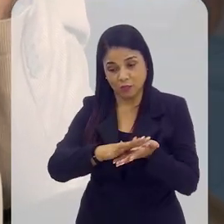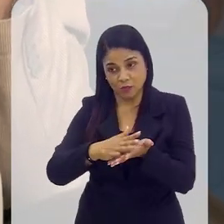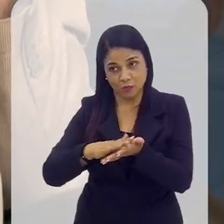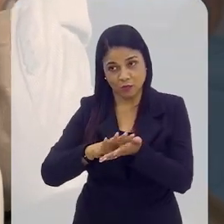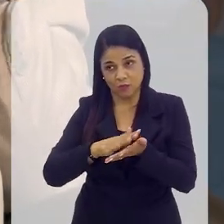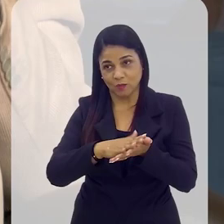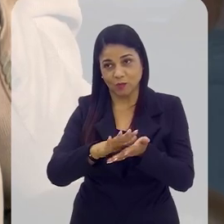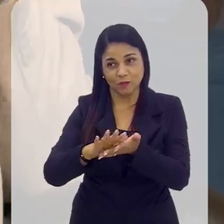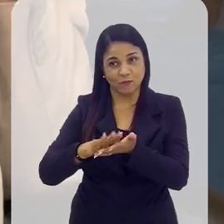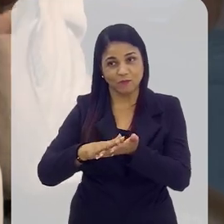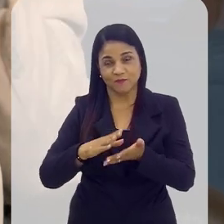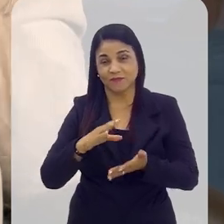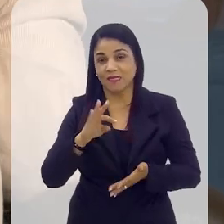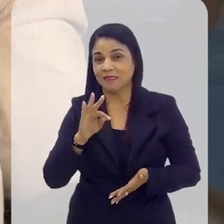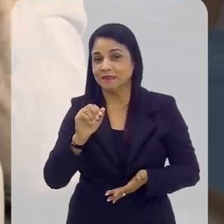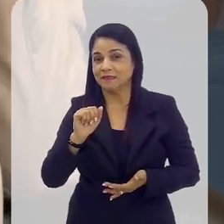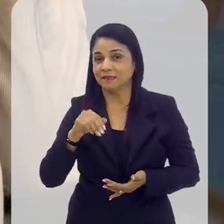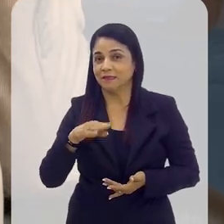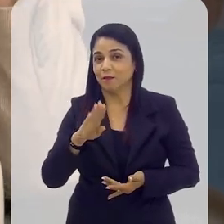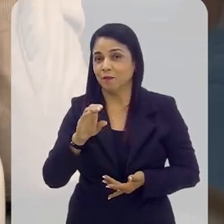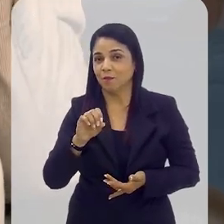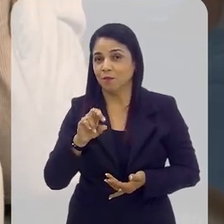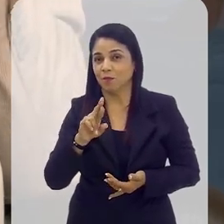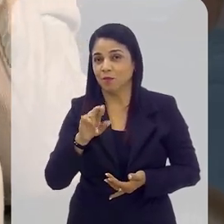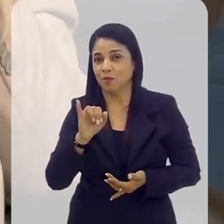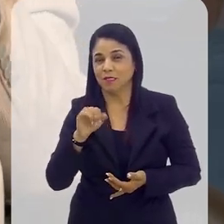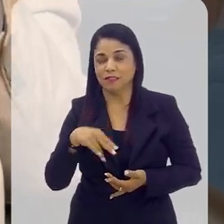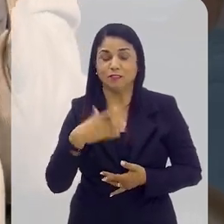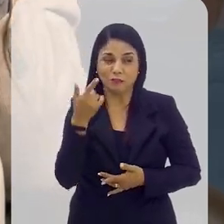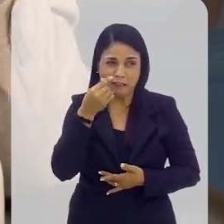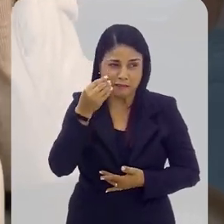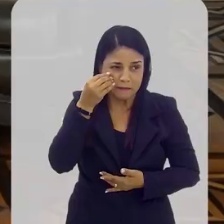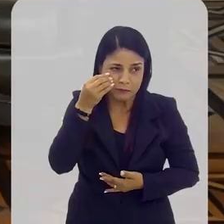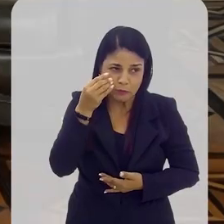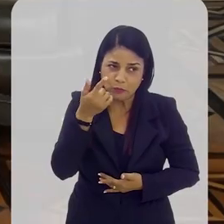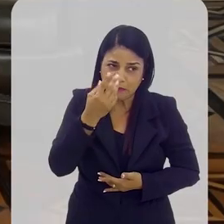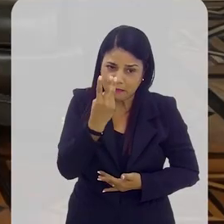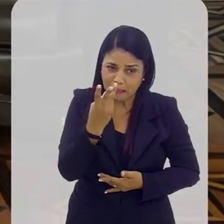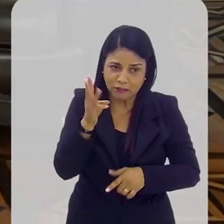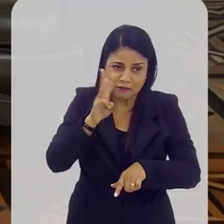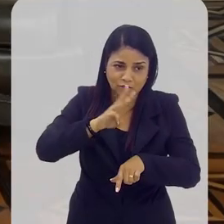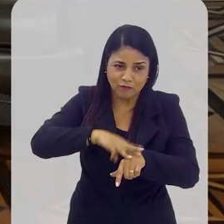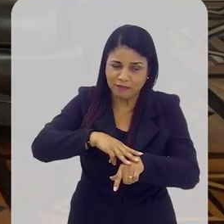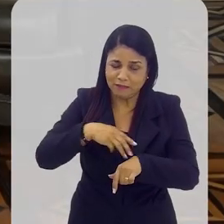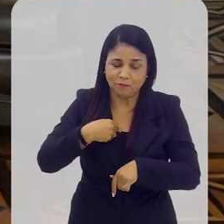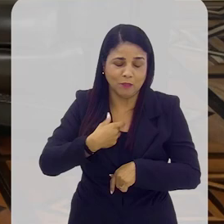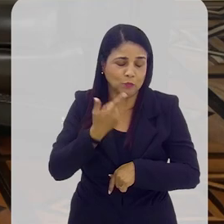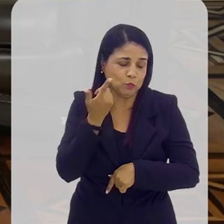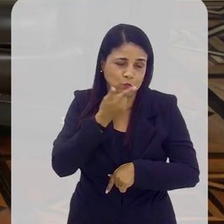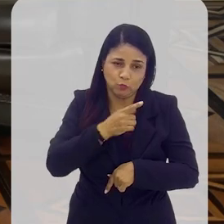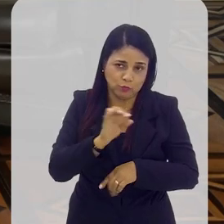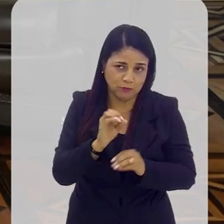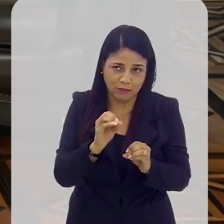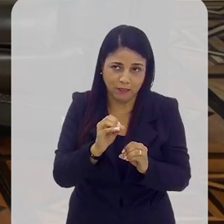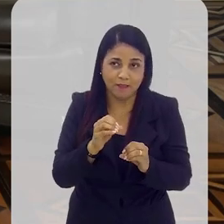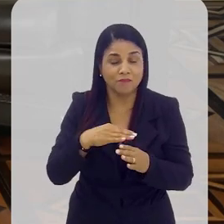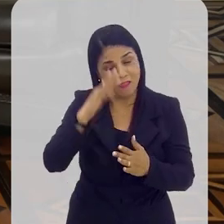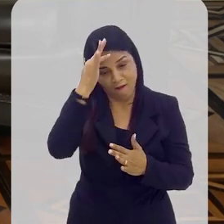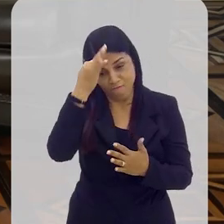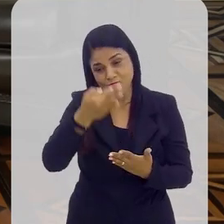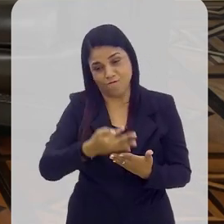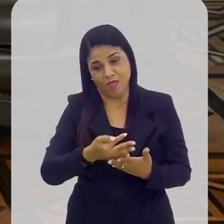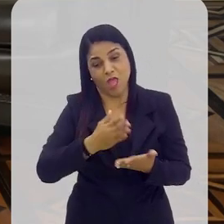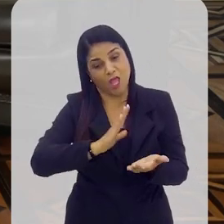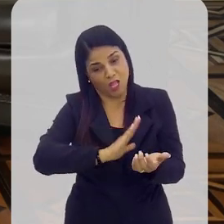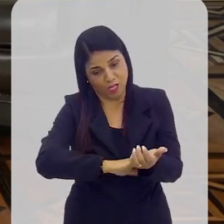É verdade. Joel tocando tamborim é um desastre. Já tentou 3 vezes direto na escola. Mas dá jeito, se treinar um pouco... Tem a